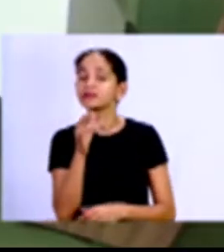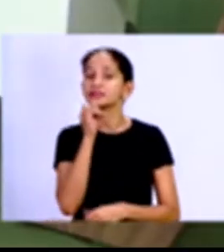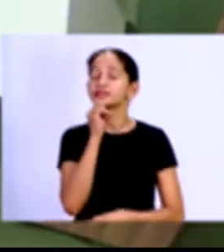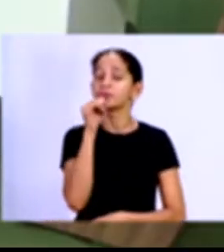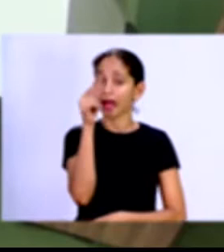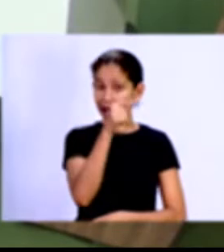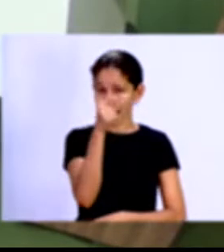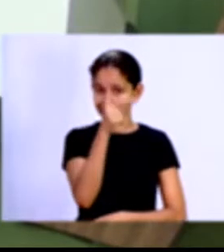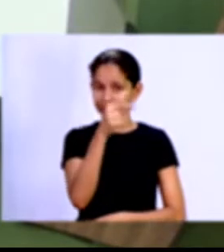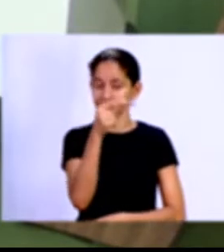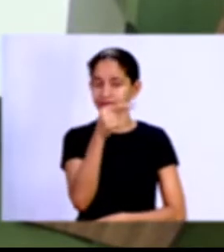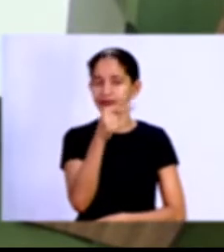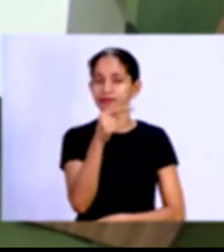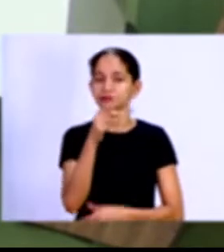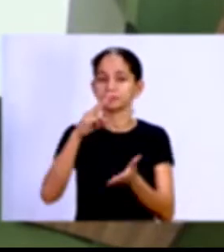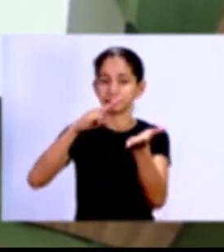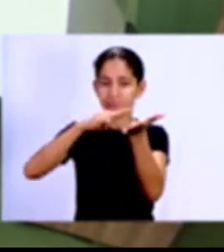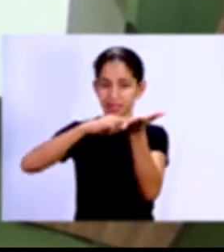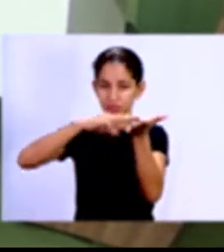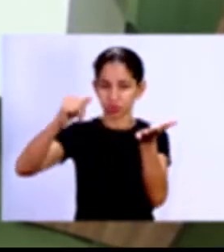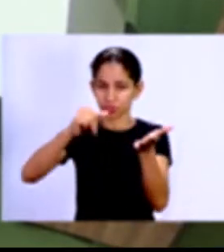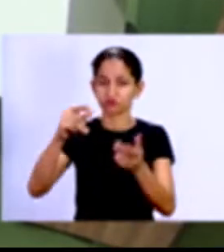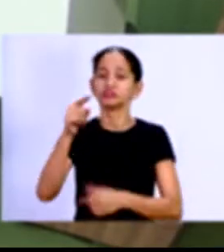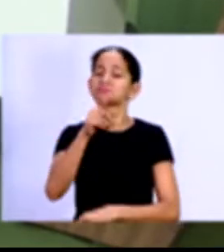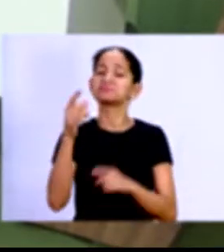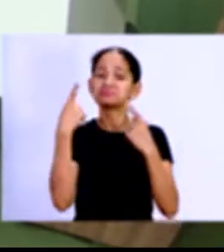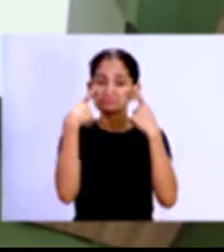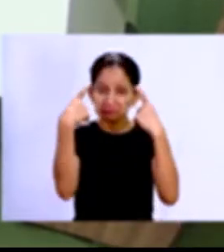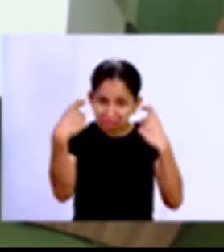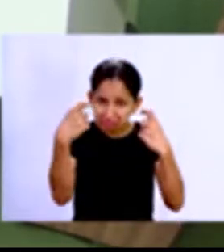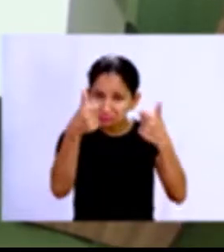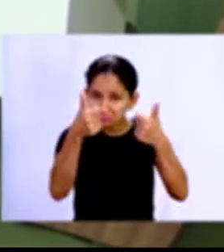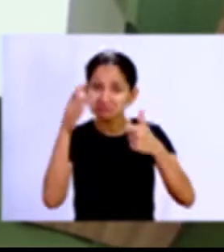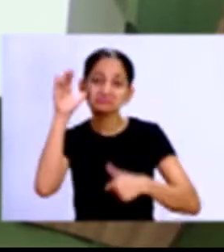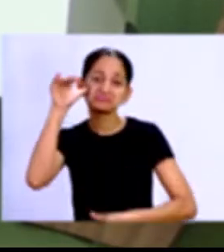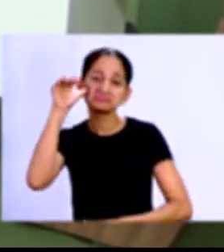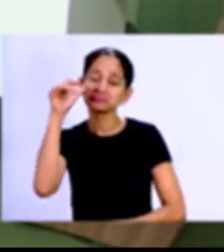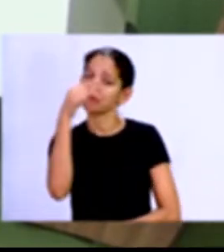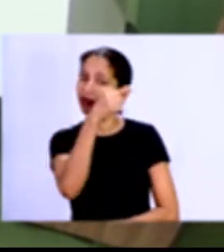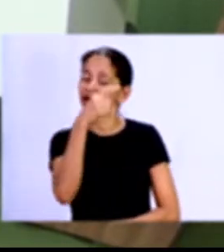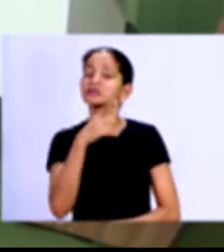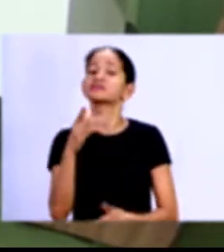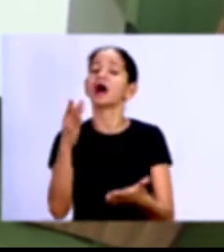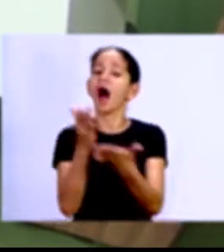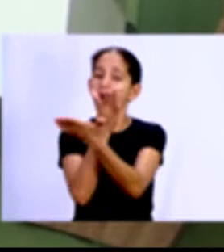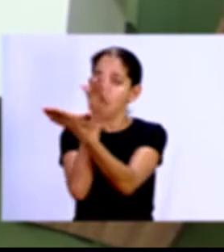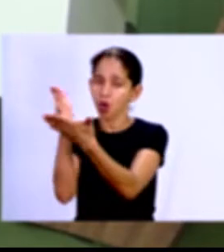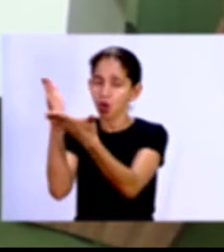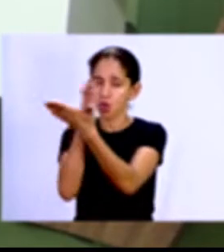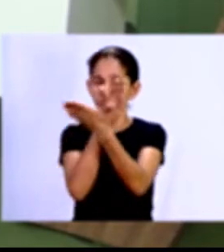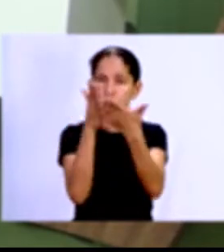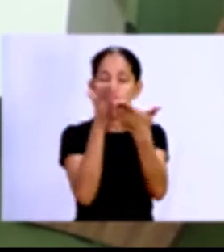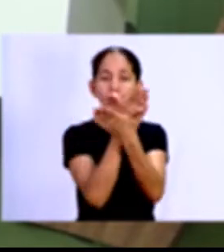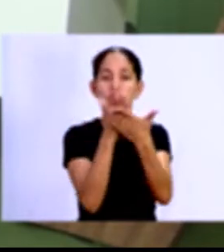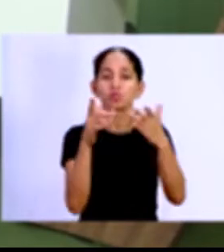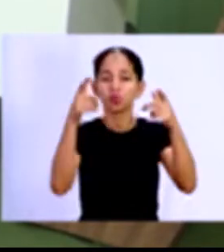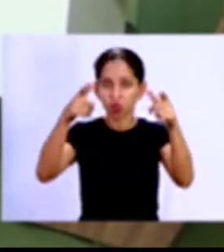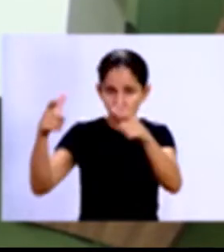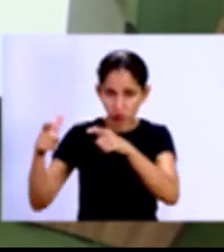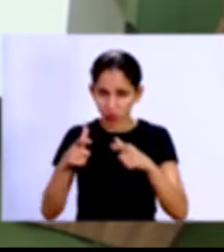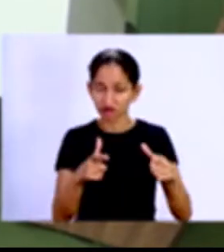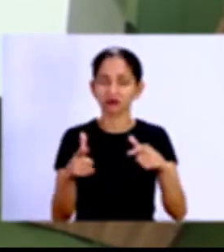Essa metodologia, nossos alunos, para quem tem interesse, por exemplo, tem muitas instituições de ensino superior,